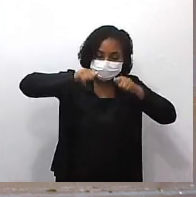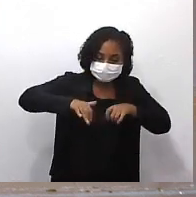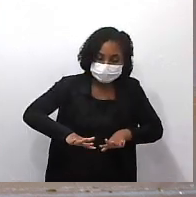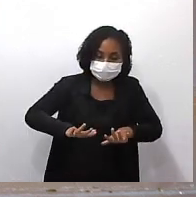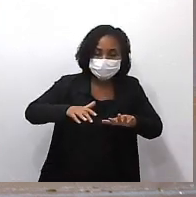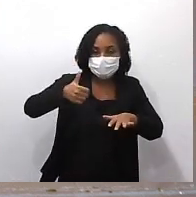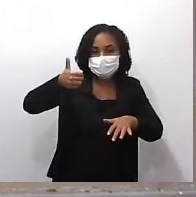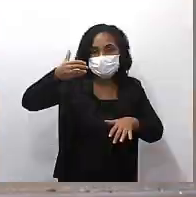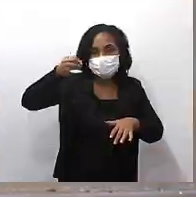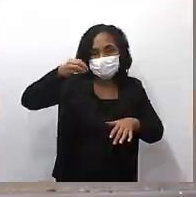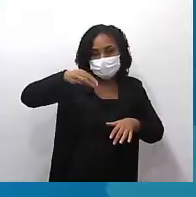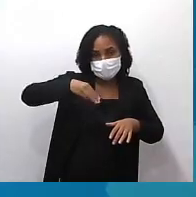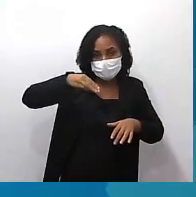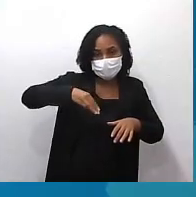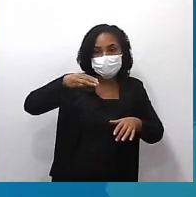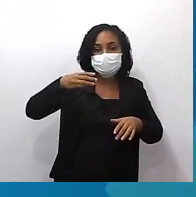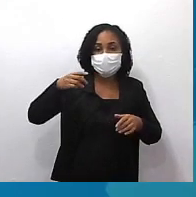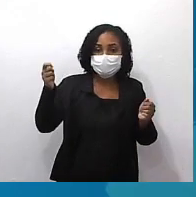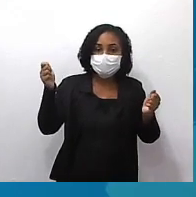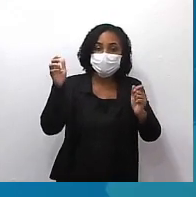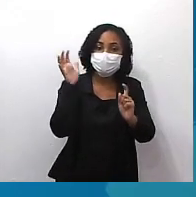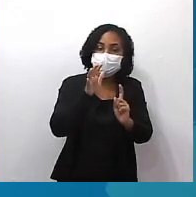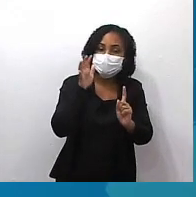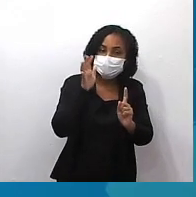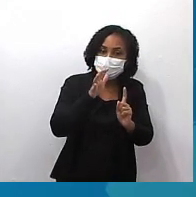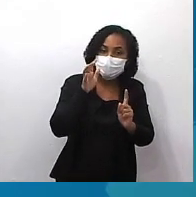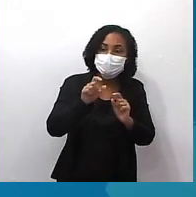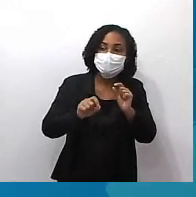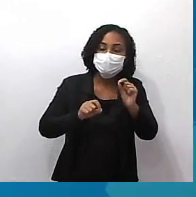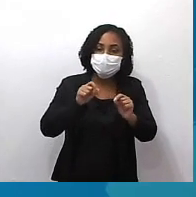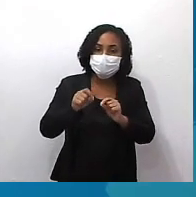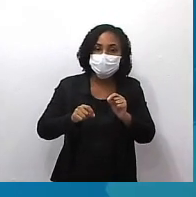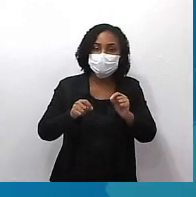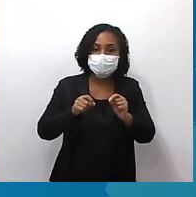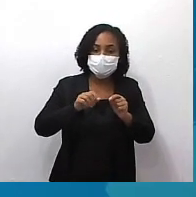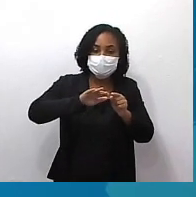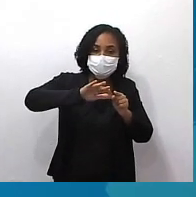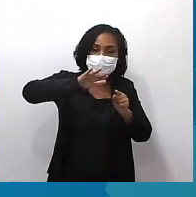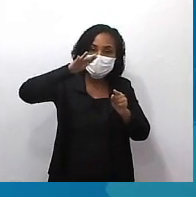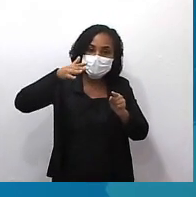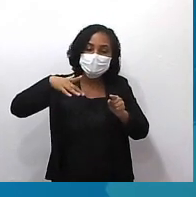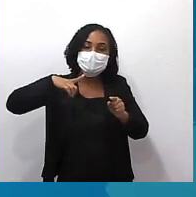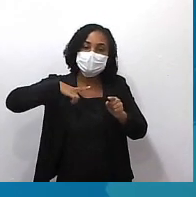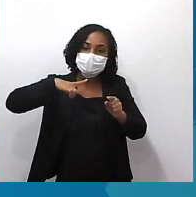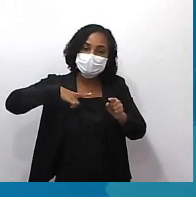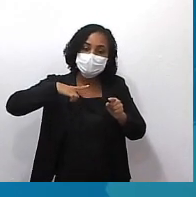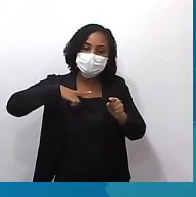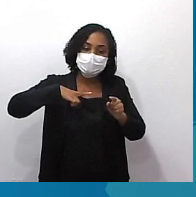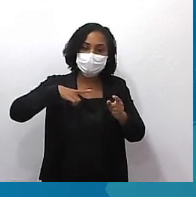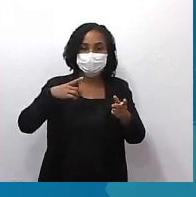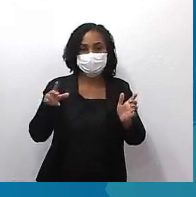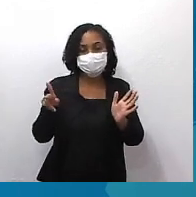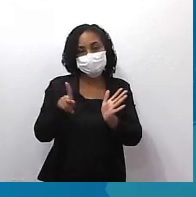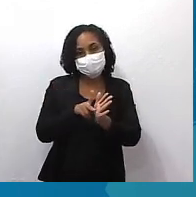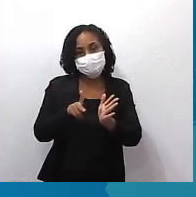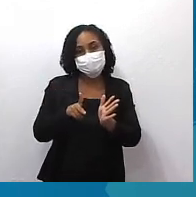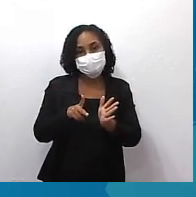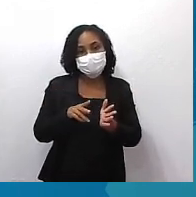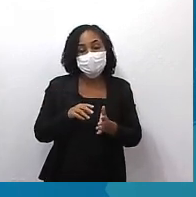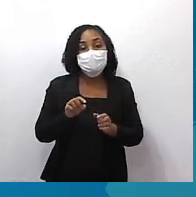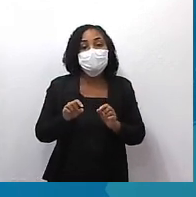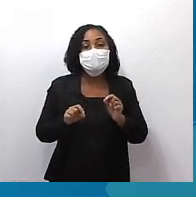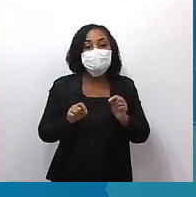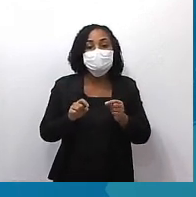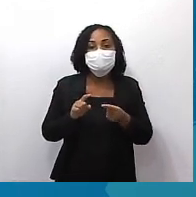em lua cheia ou lua nova, a maré ela vem em maior altura e tende a invadir o rio, né? Nessa maré